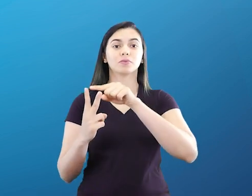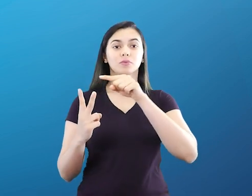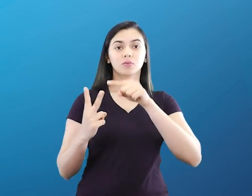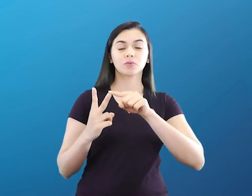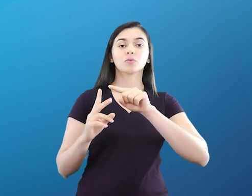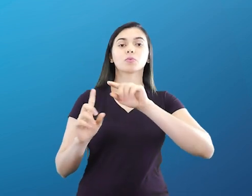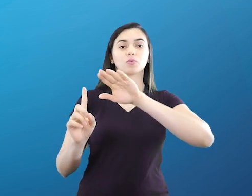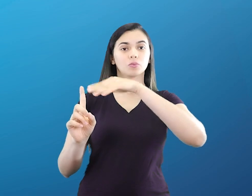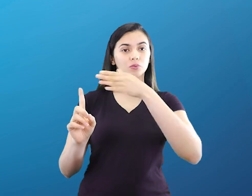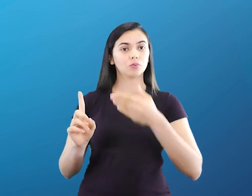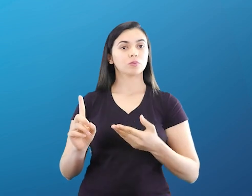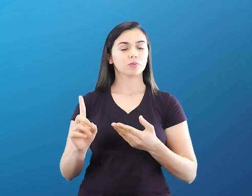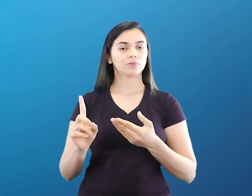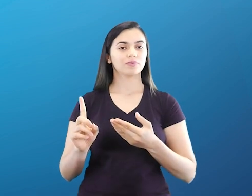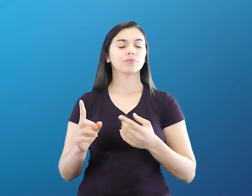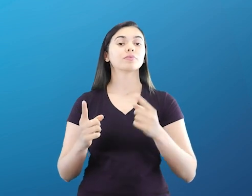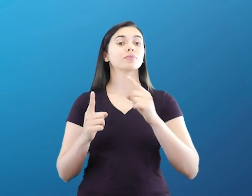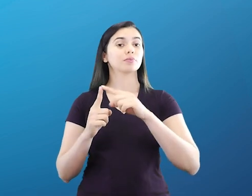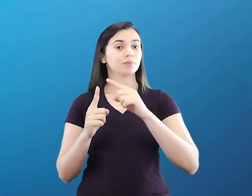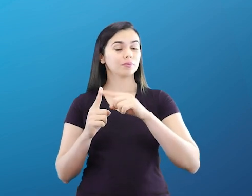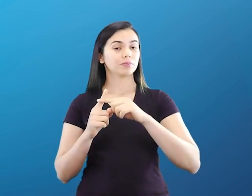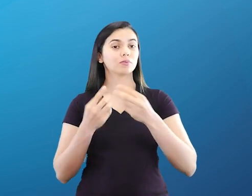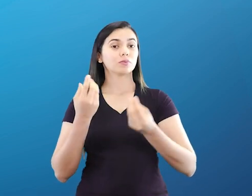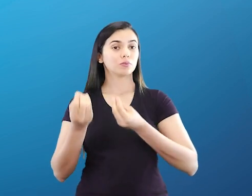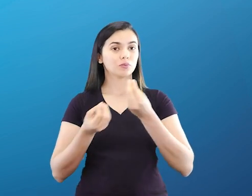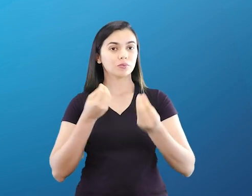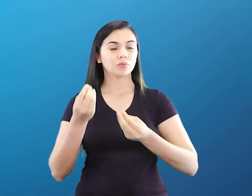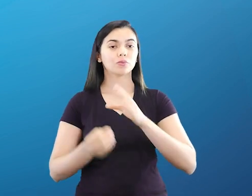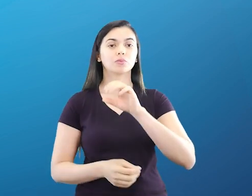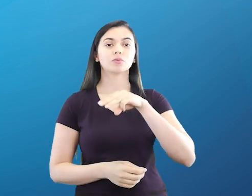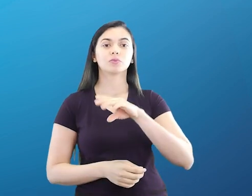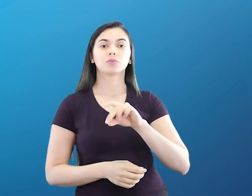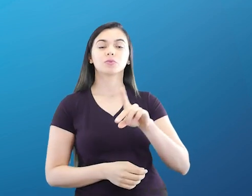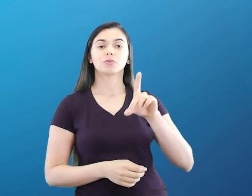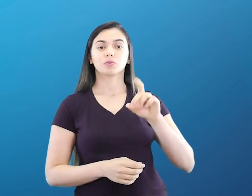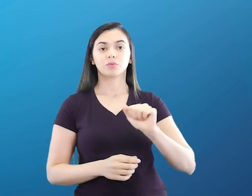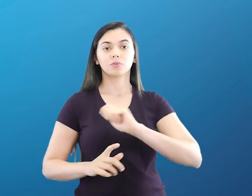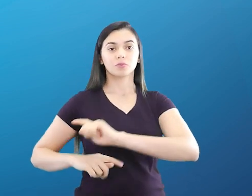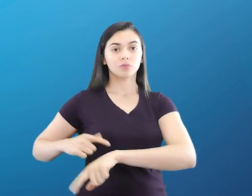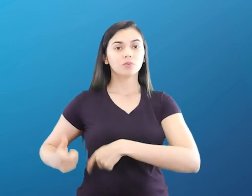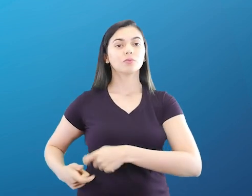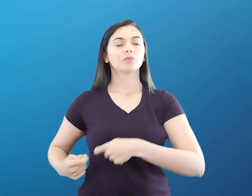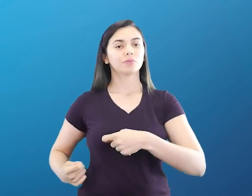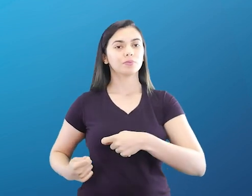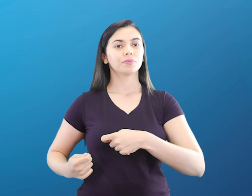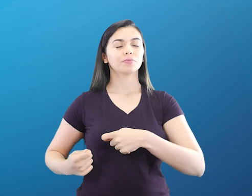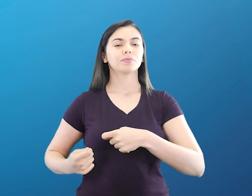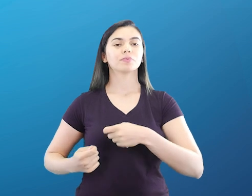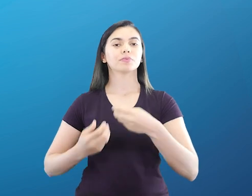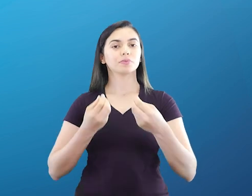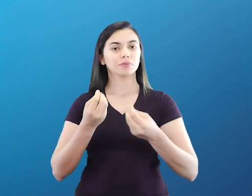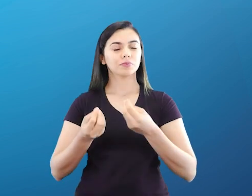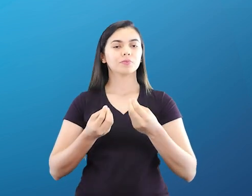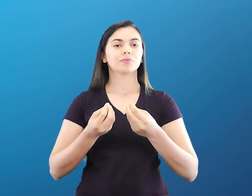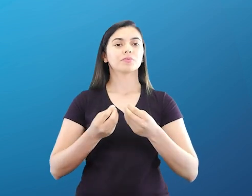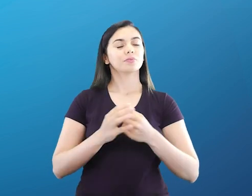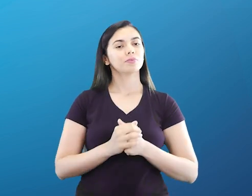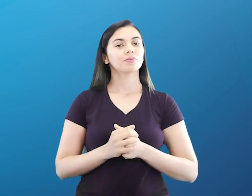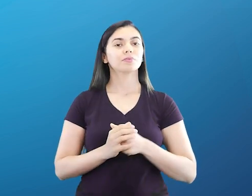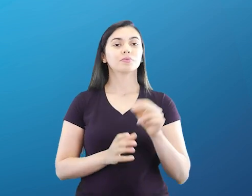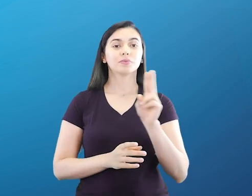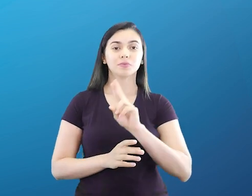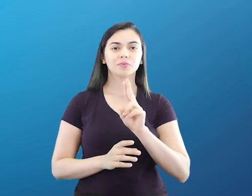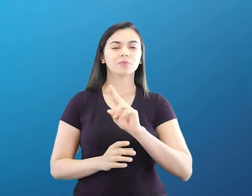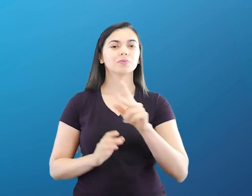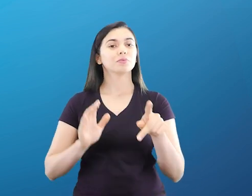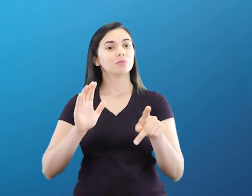duas formas de homenagear. Uma delas é com a comenda Frei Manuel Procópio, né, que leva o nome do